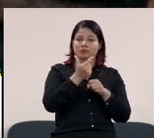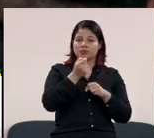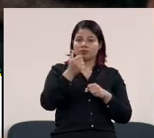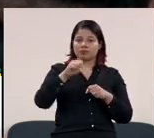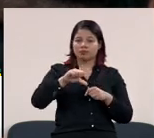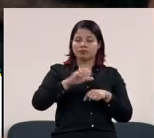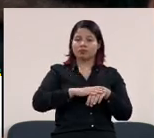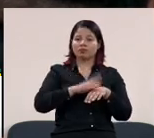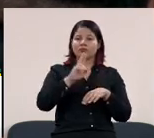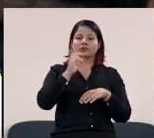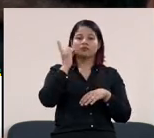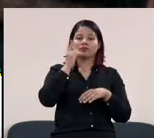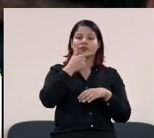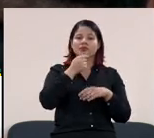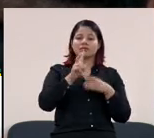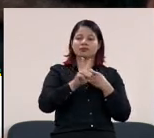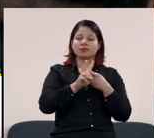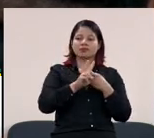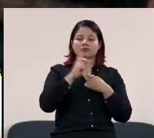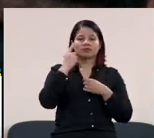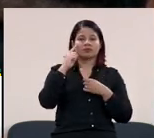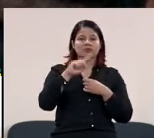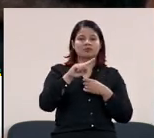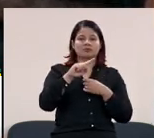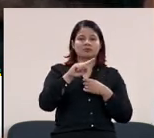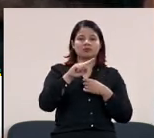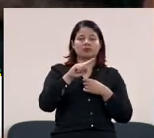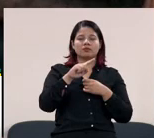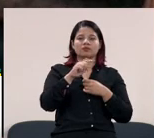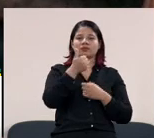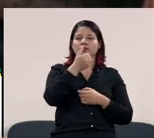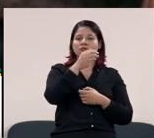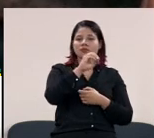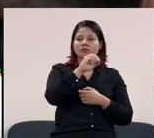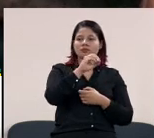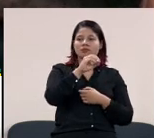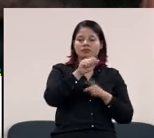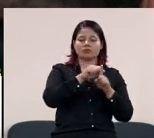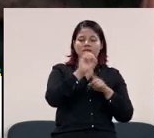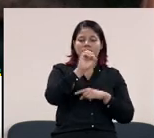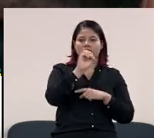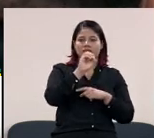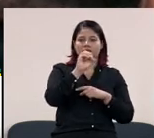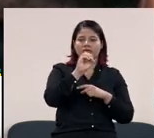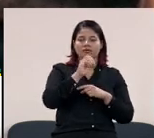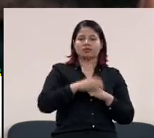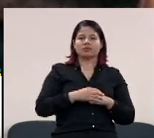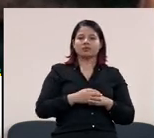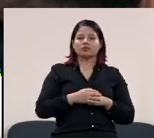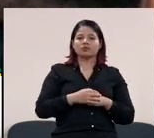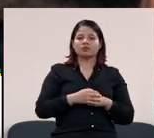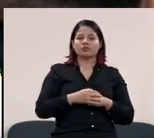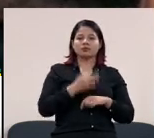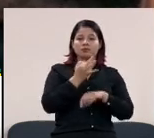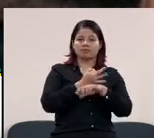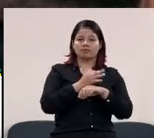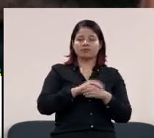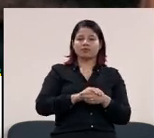Vitor, justificando a ausência na sessão ordinária do dia 10 de outubro de 2019.